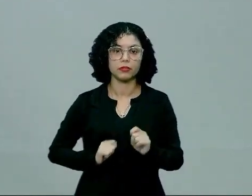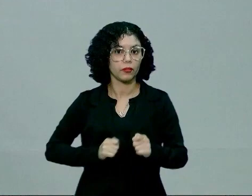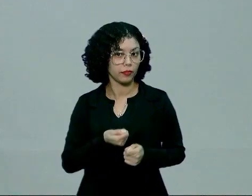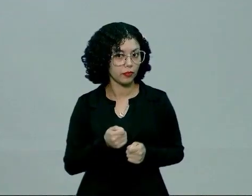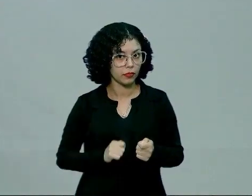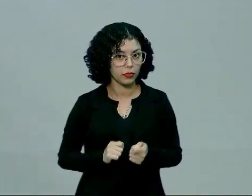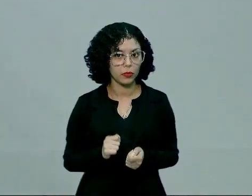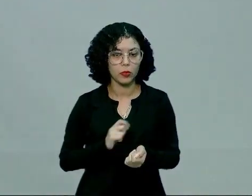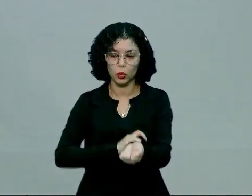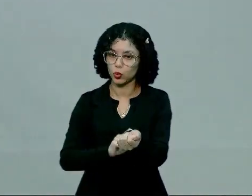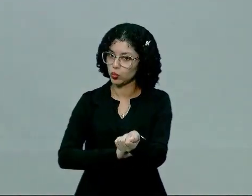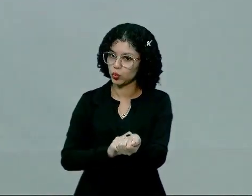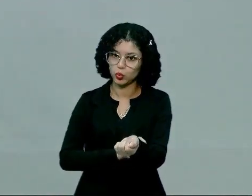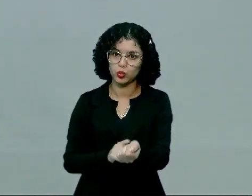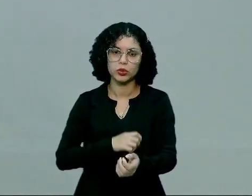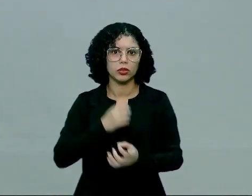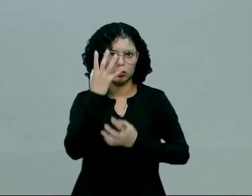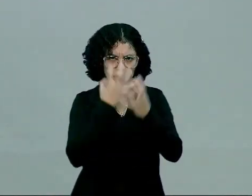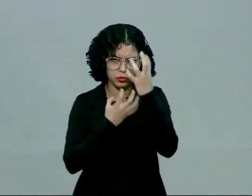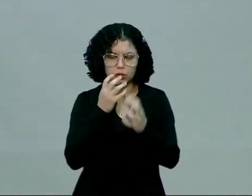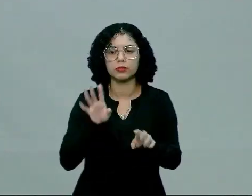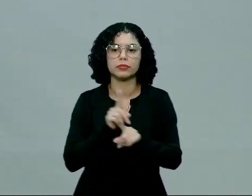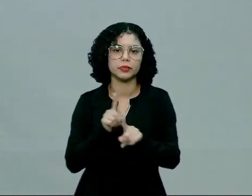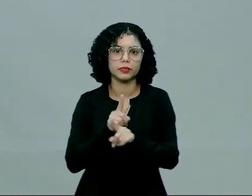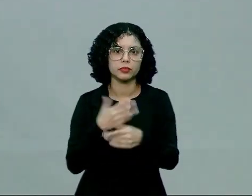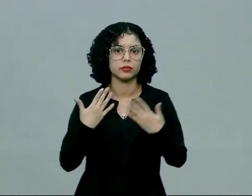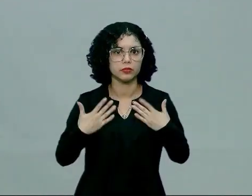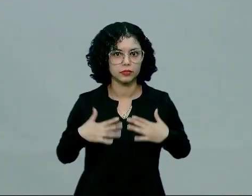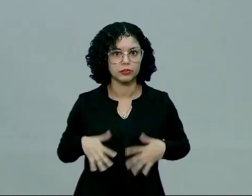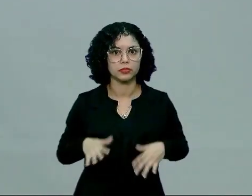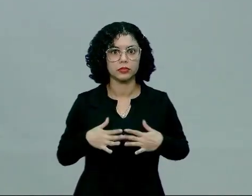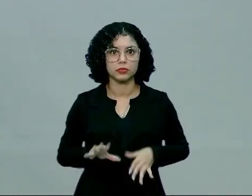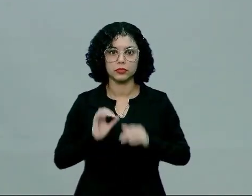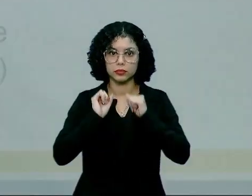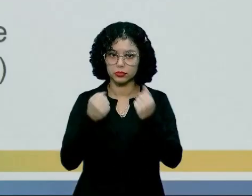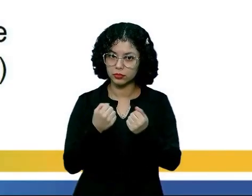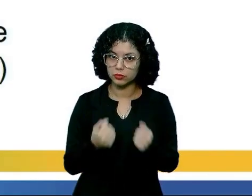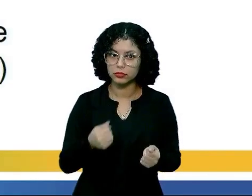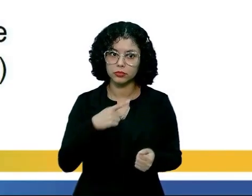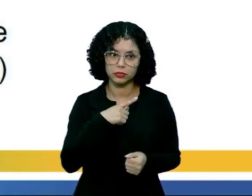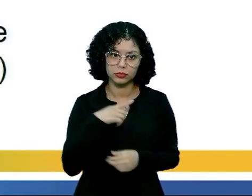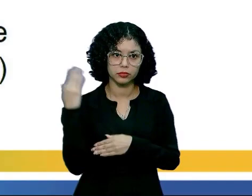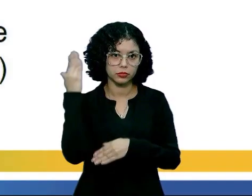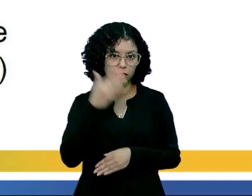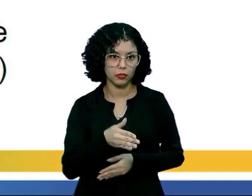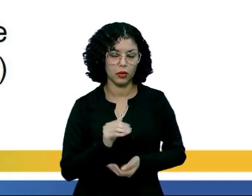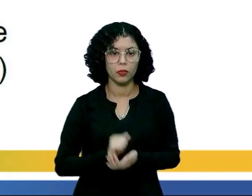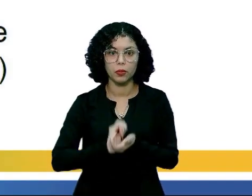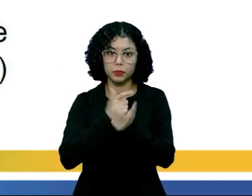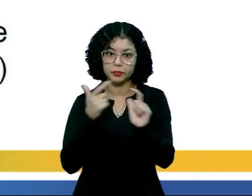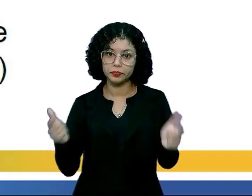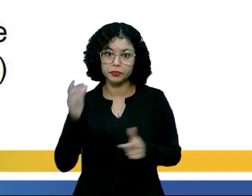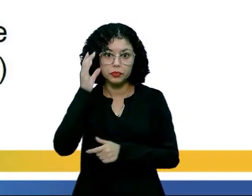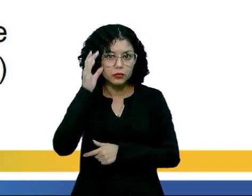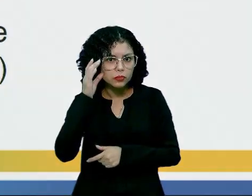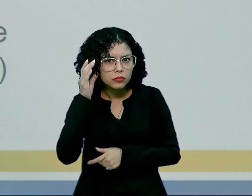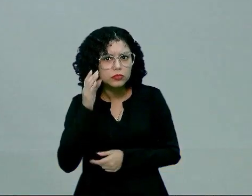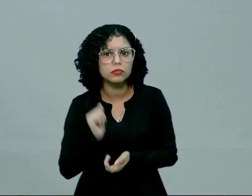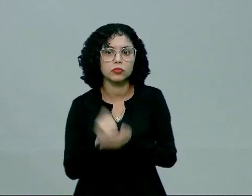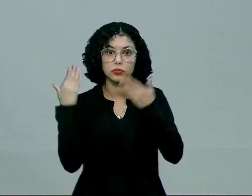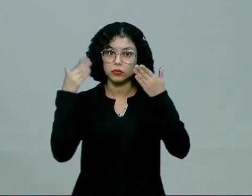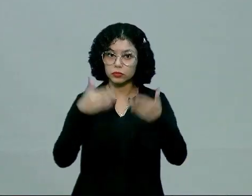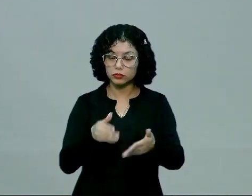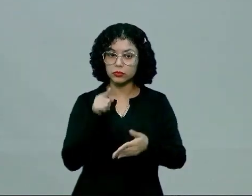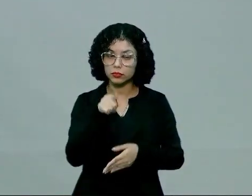controlar não vamos ficar nervosos não vamos ficar estressado calma atividade física tem esse direcionamento aumento do controle da